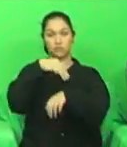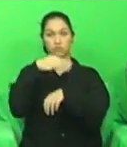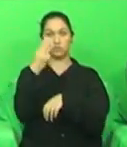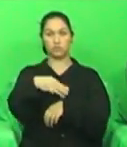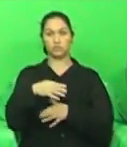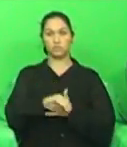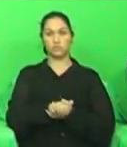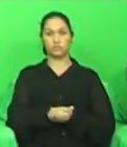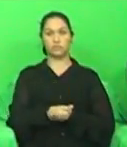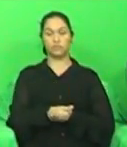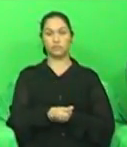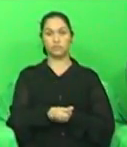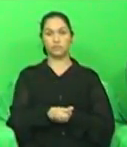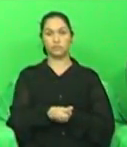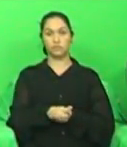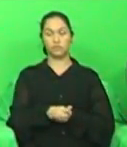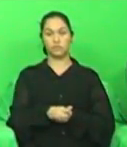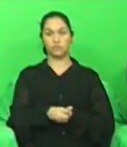cinco